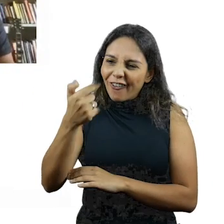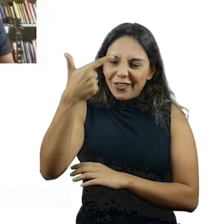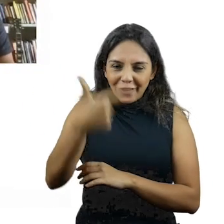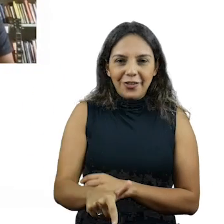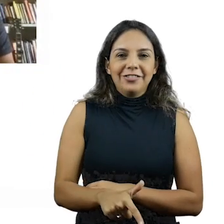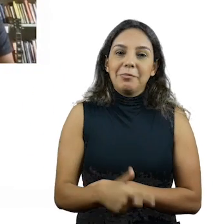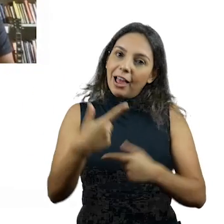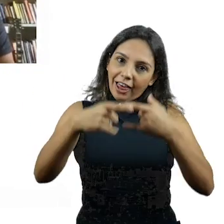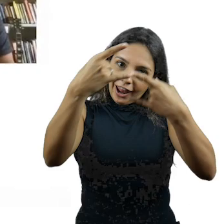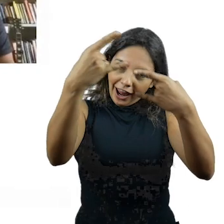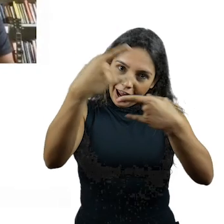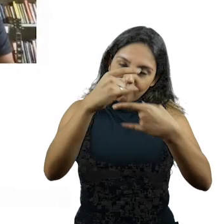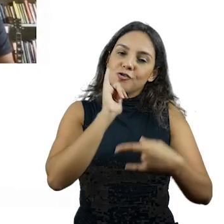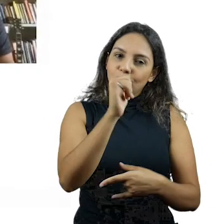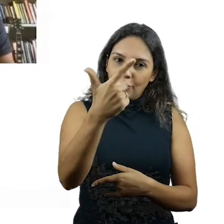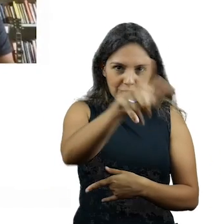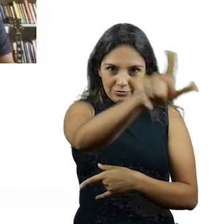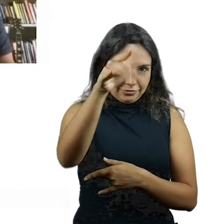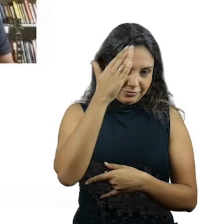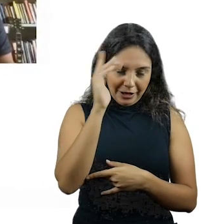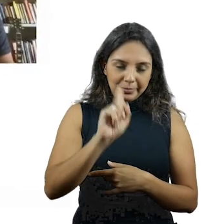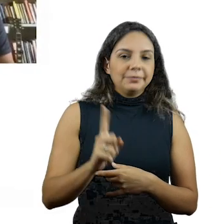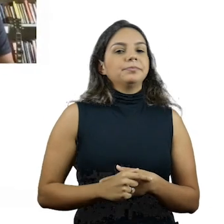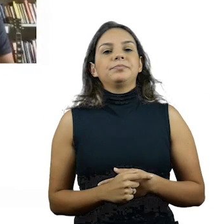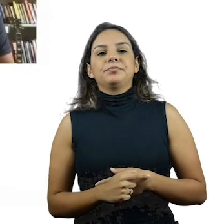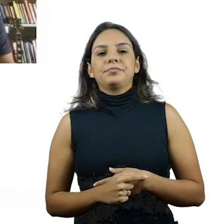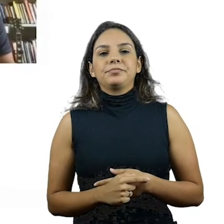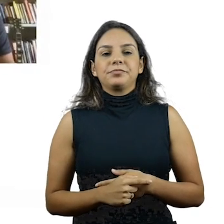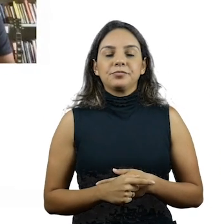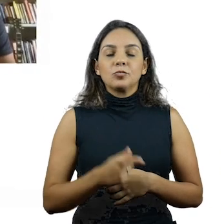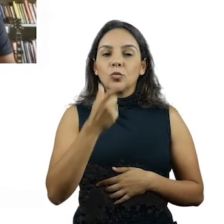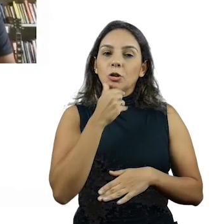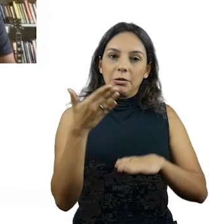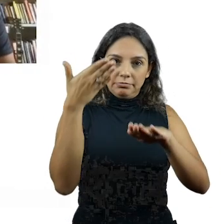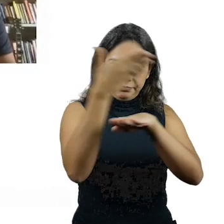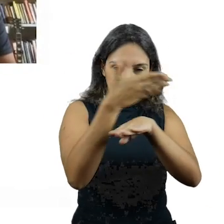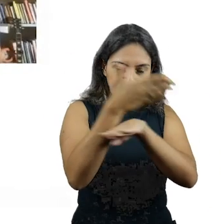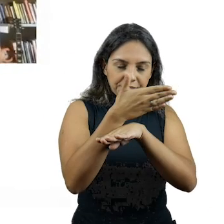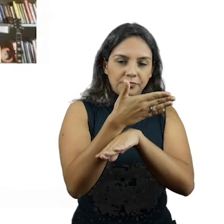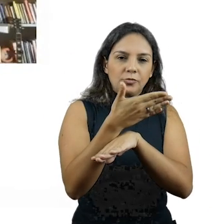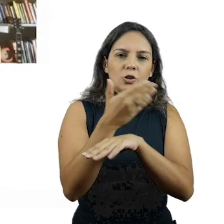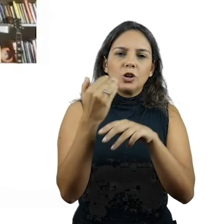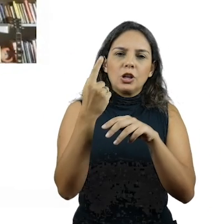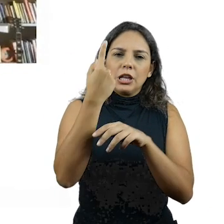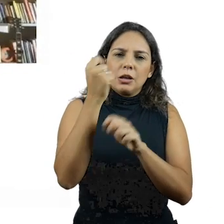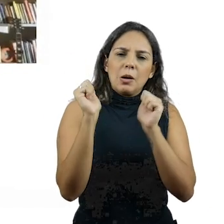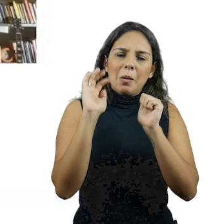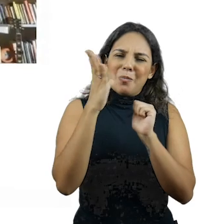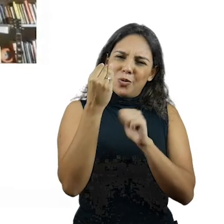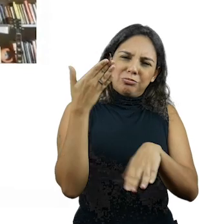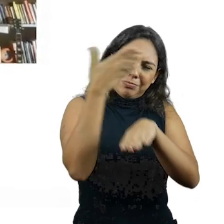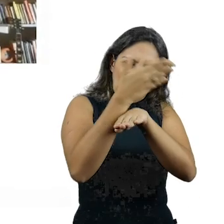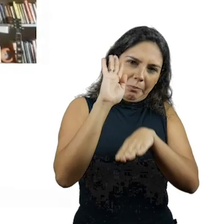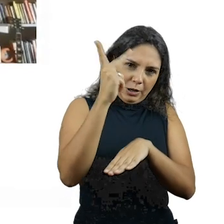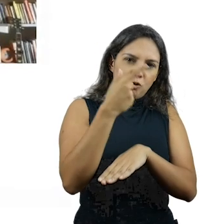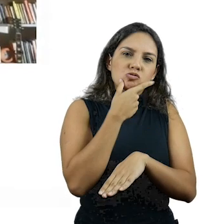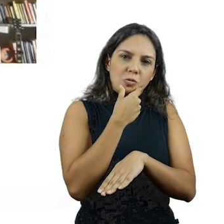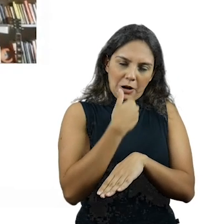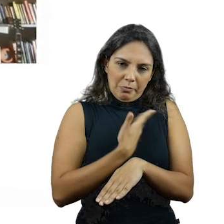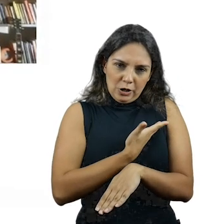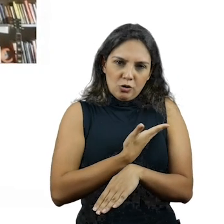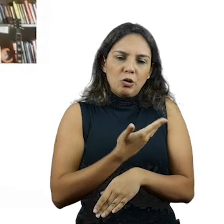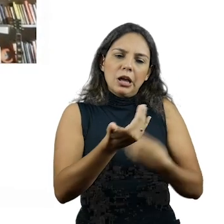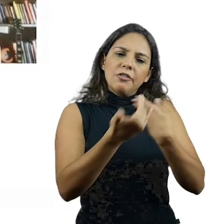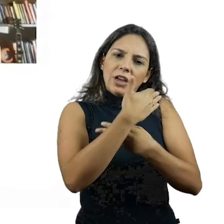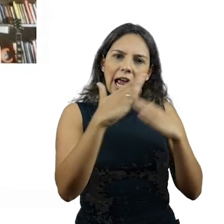contar de novo. O Décio Pinhatari ia muito a Belo Horizonte no começo do Sempre um Papo, e ele ficava lá em casa,